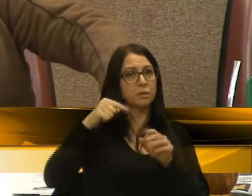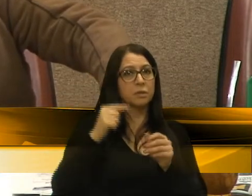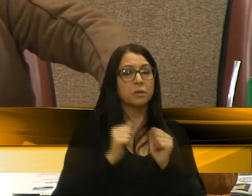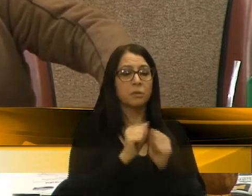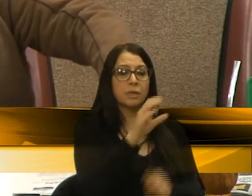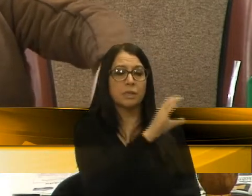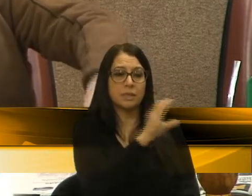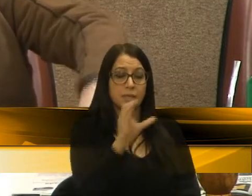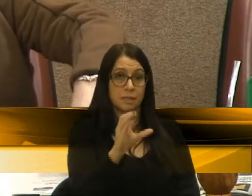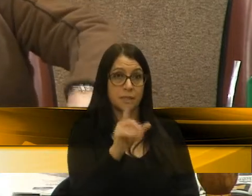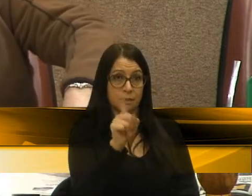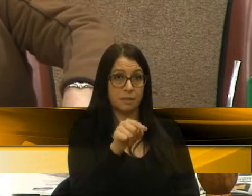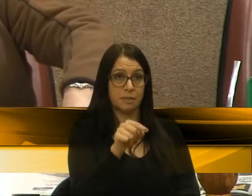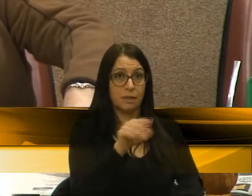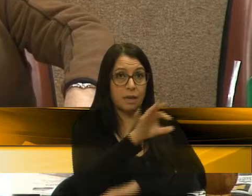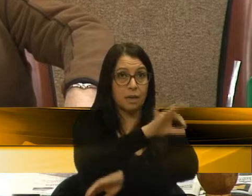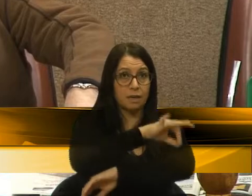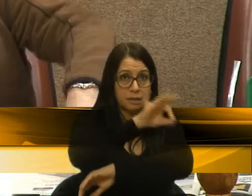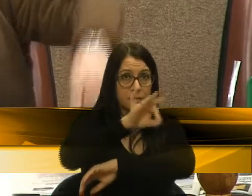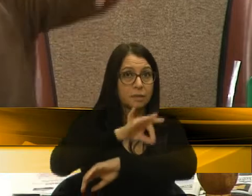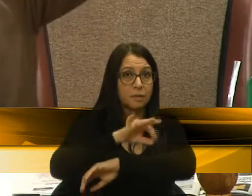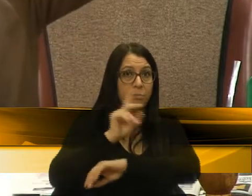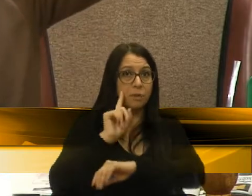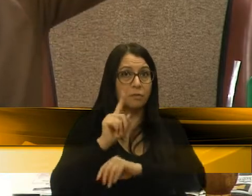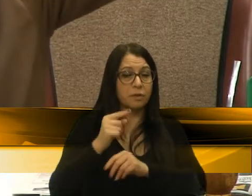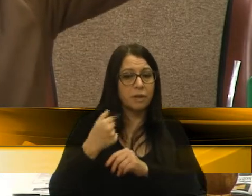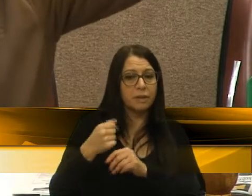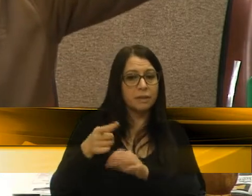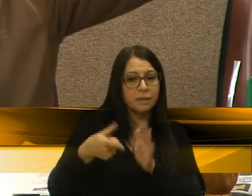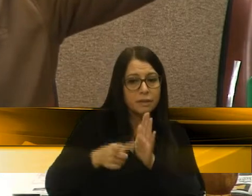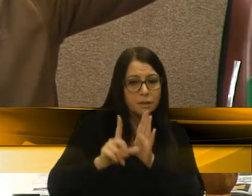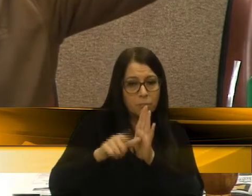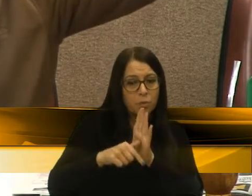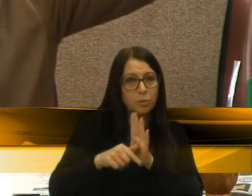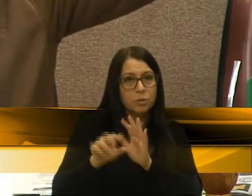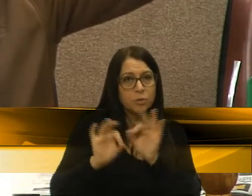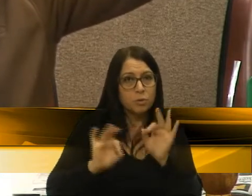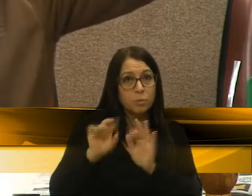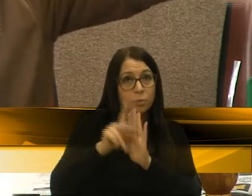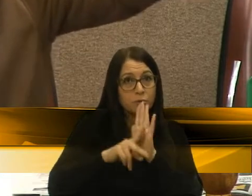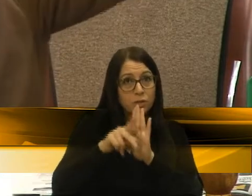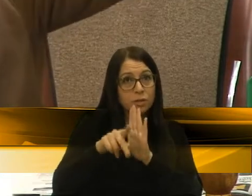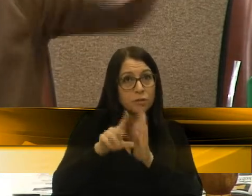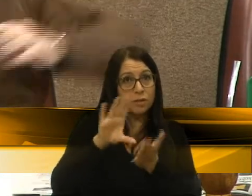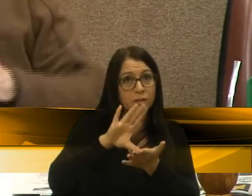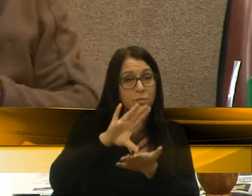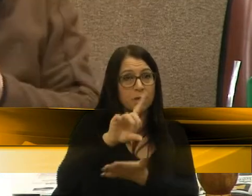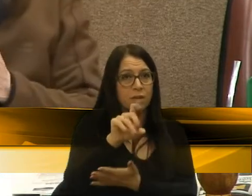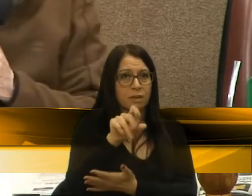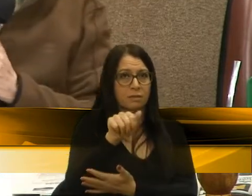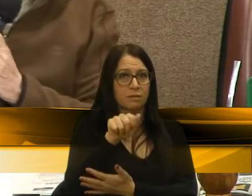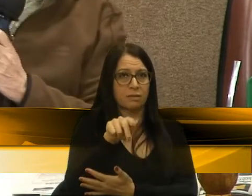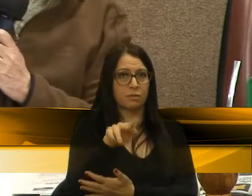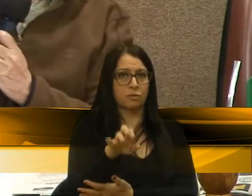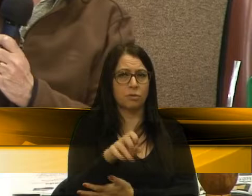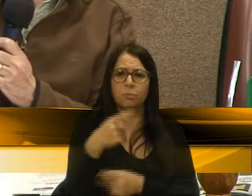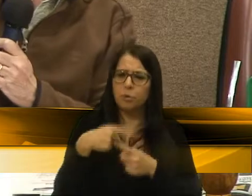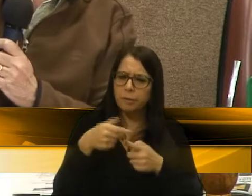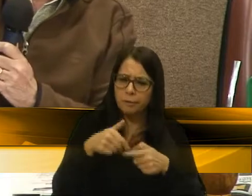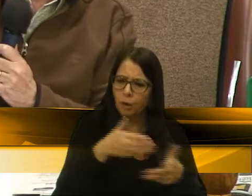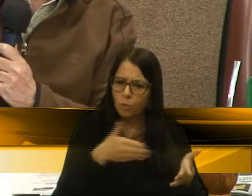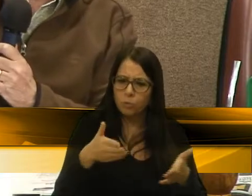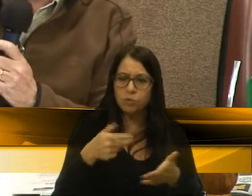arquiteta, para fazer o anteprojeto da Praça Dante. Mas por que até hoje, então, não pegou uma